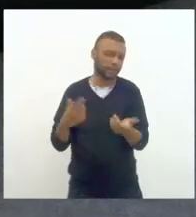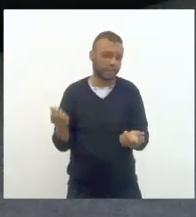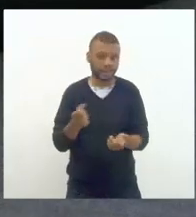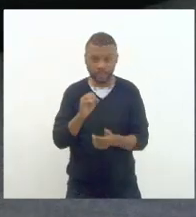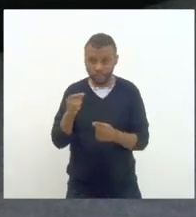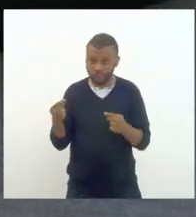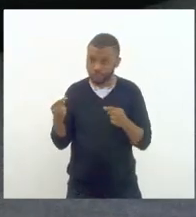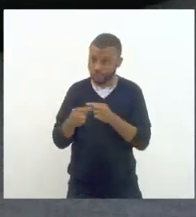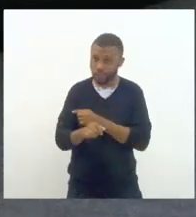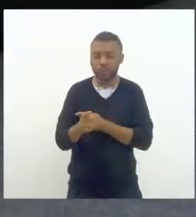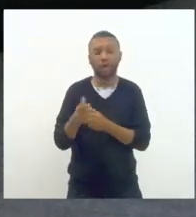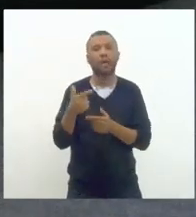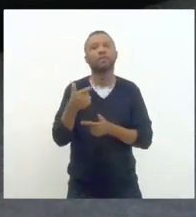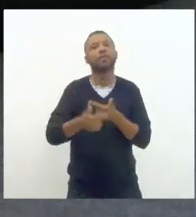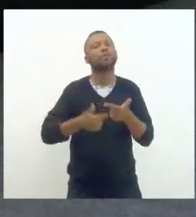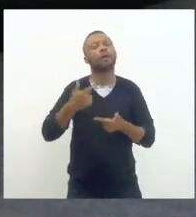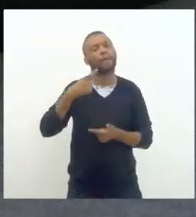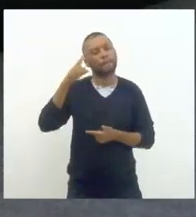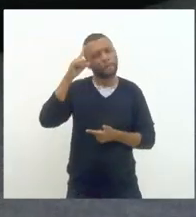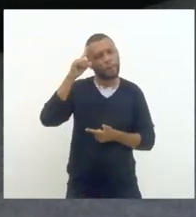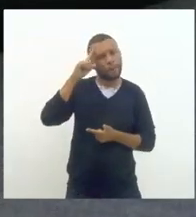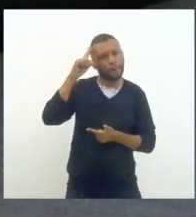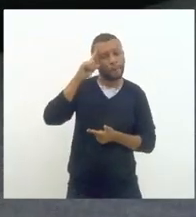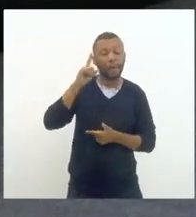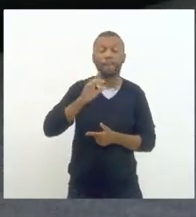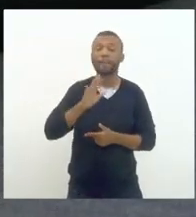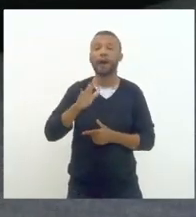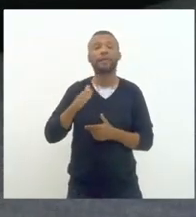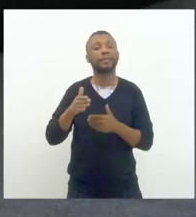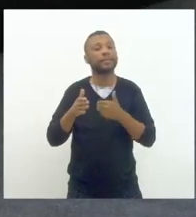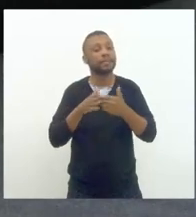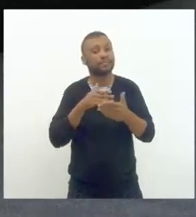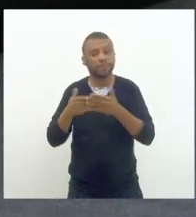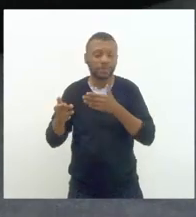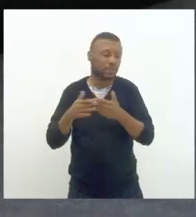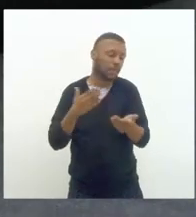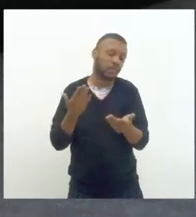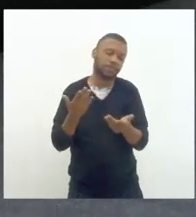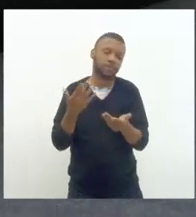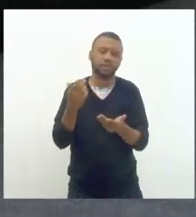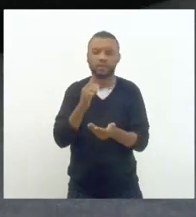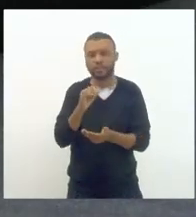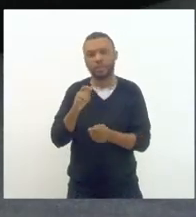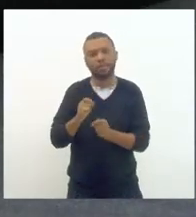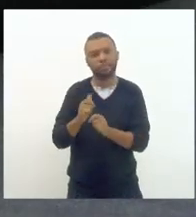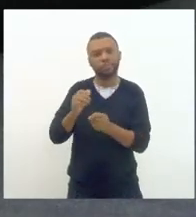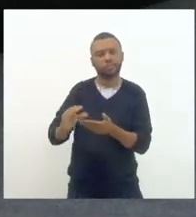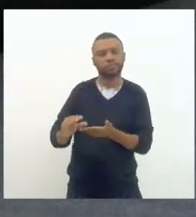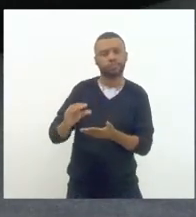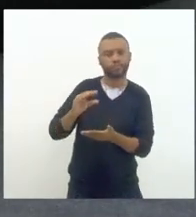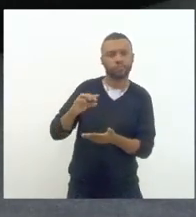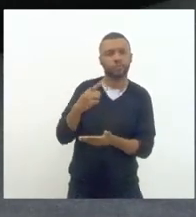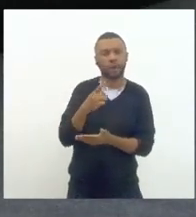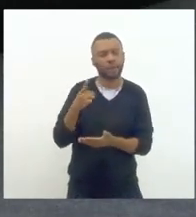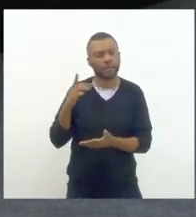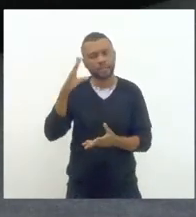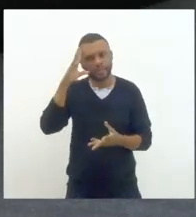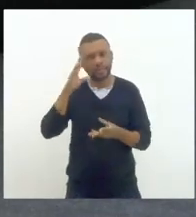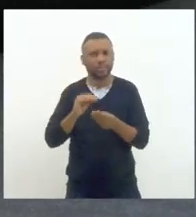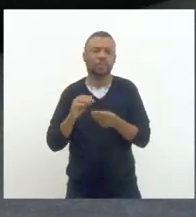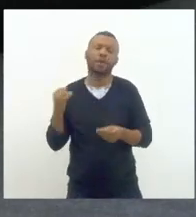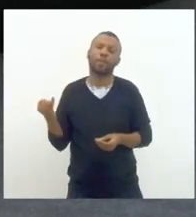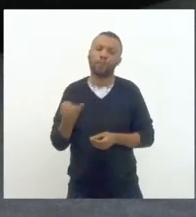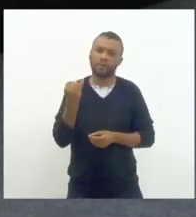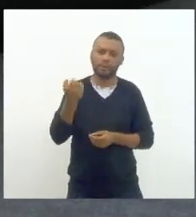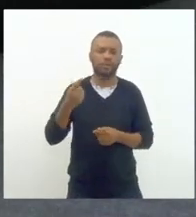não encaixar na sua própria rotina. Então, independente, deputado Eliomar, de ganhos que nós concordamos que são importantes, tanto